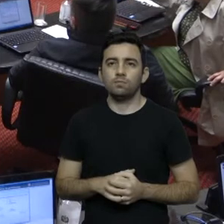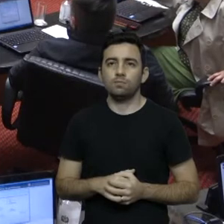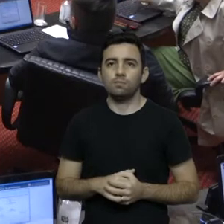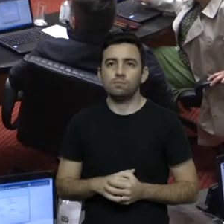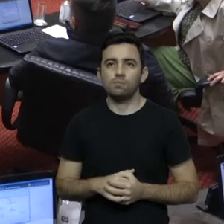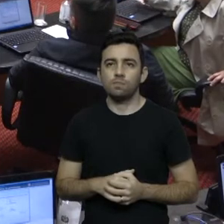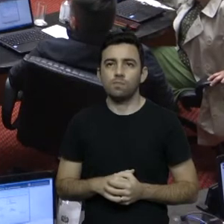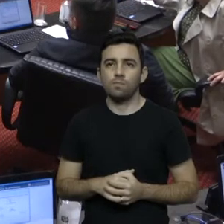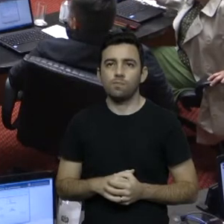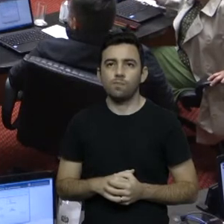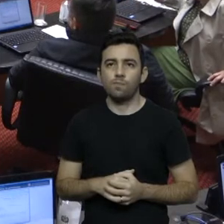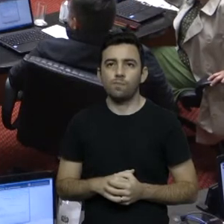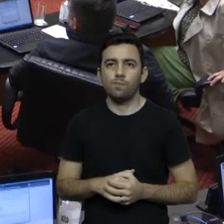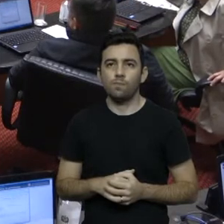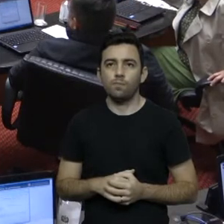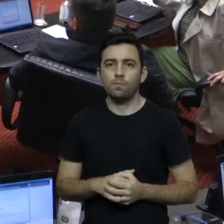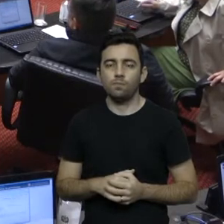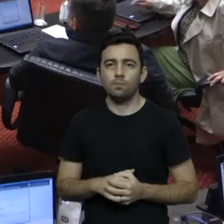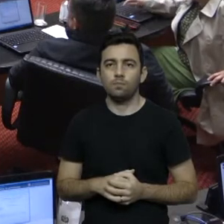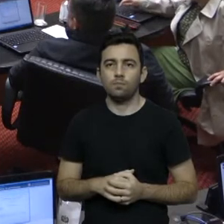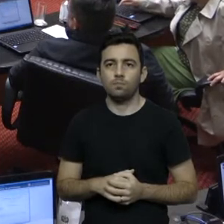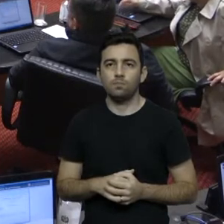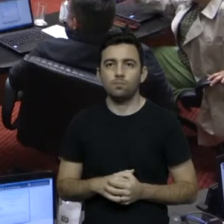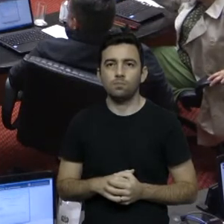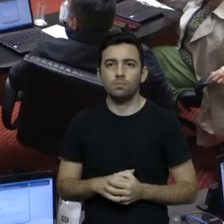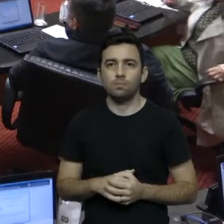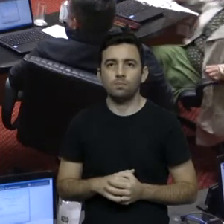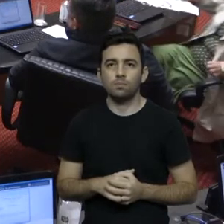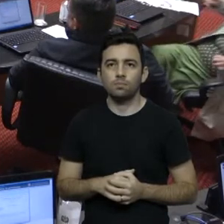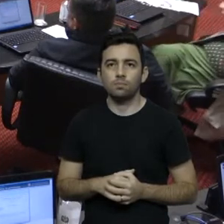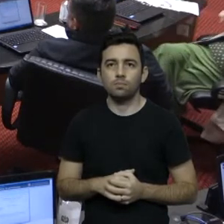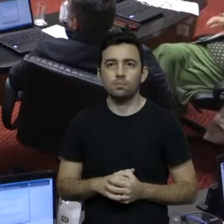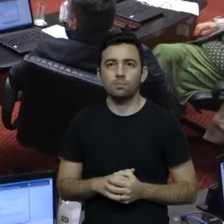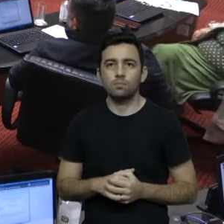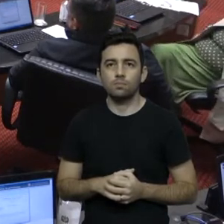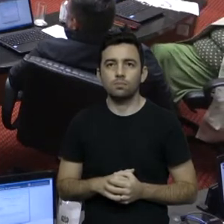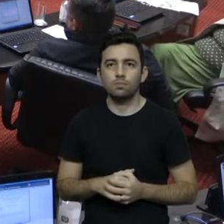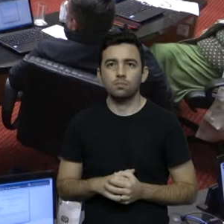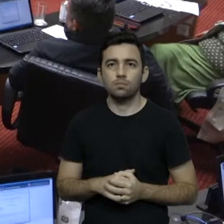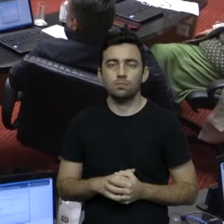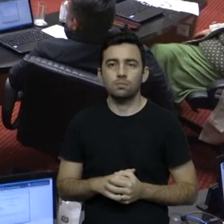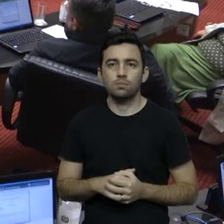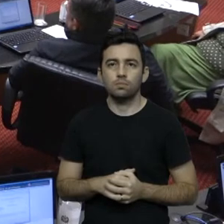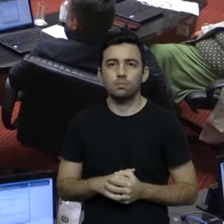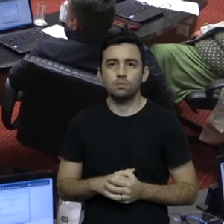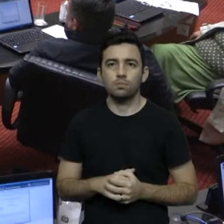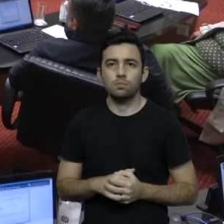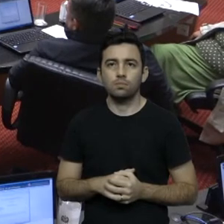o balão E aí